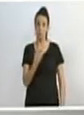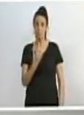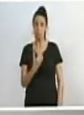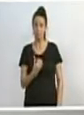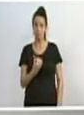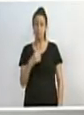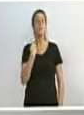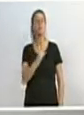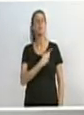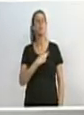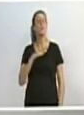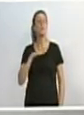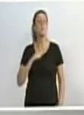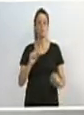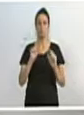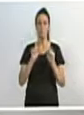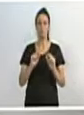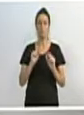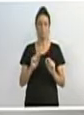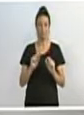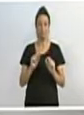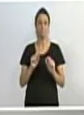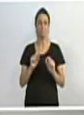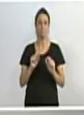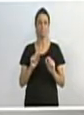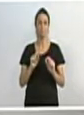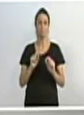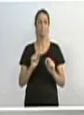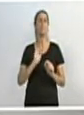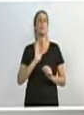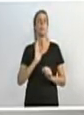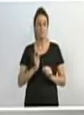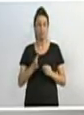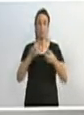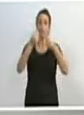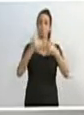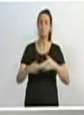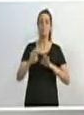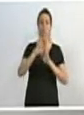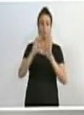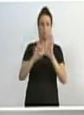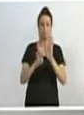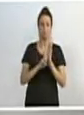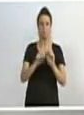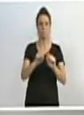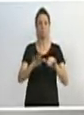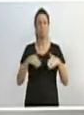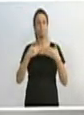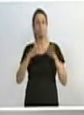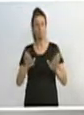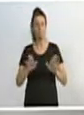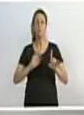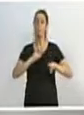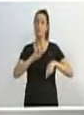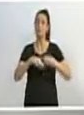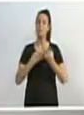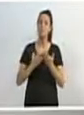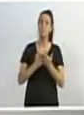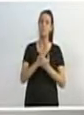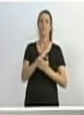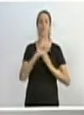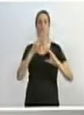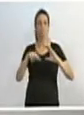gente vai ter, a partir do momento que referendarmos o Estatuto na audiência pública de hoje, depois aprovarmos ele no plenário da Câmara Municipal,